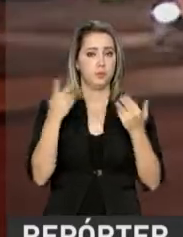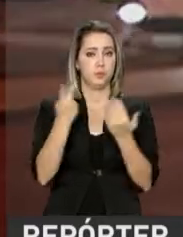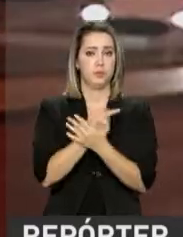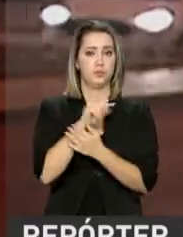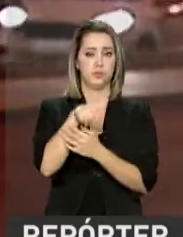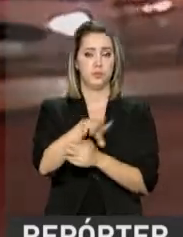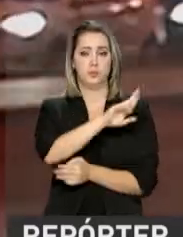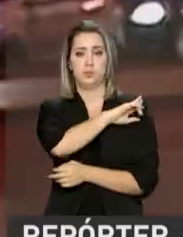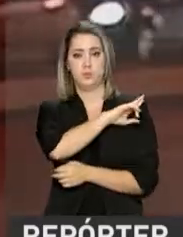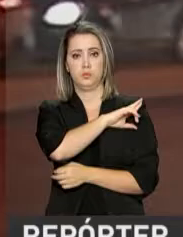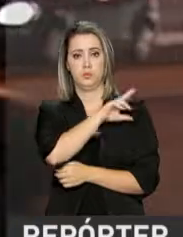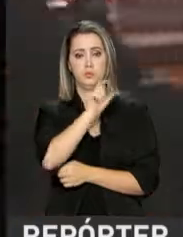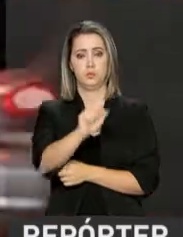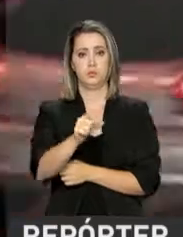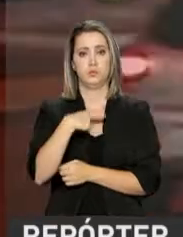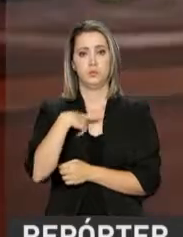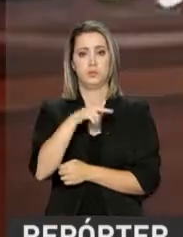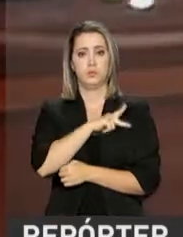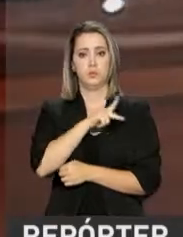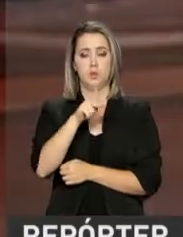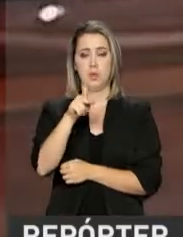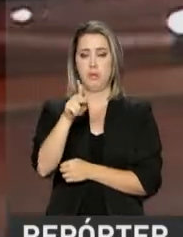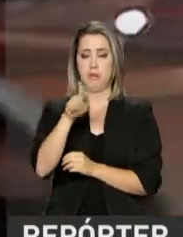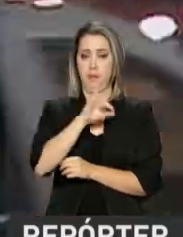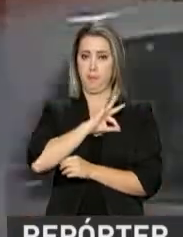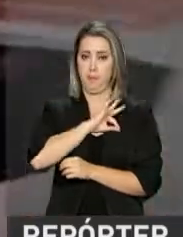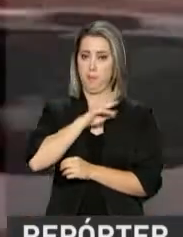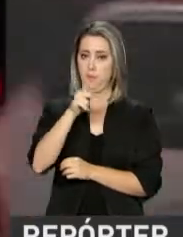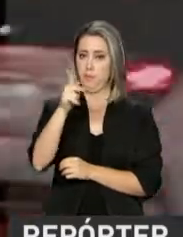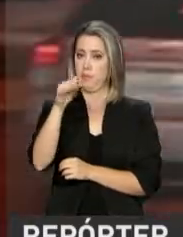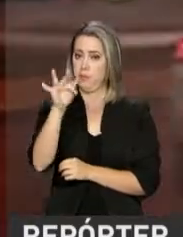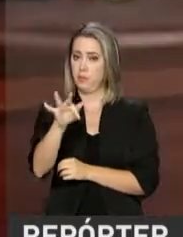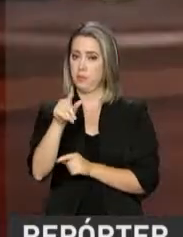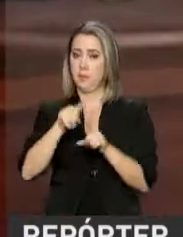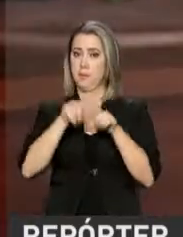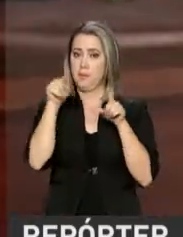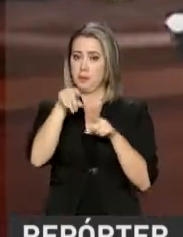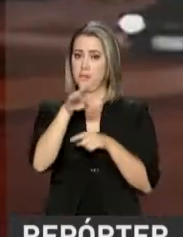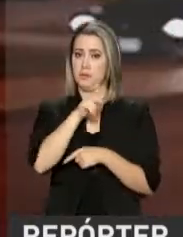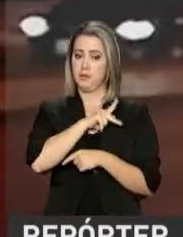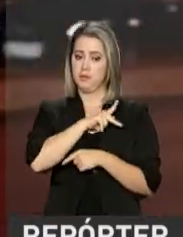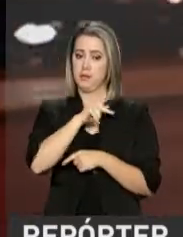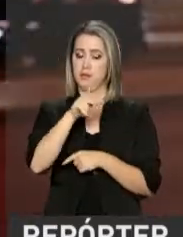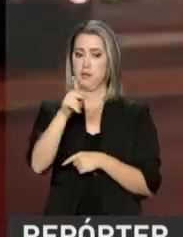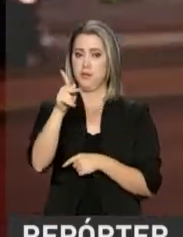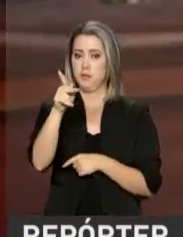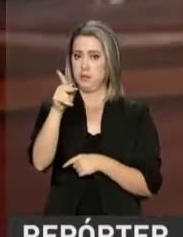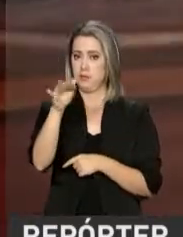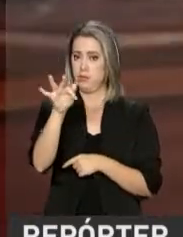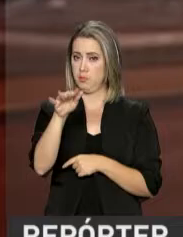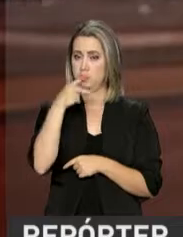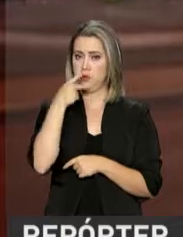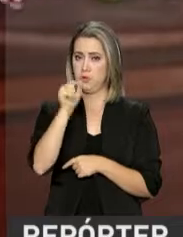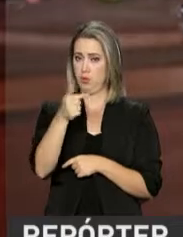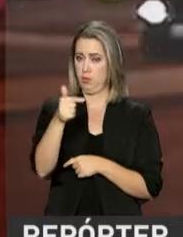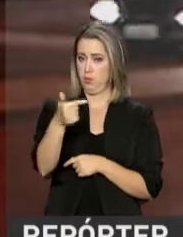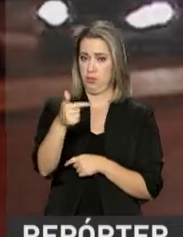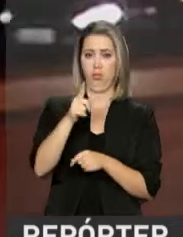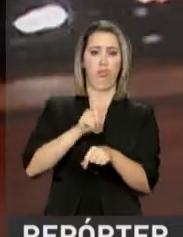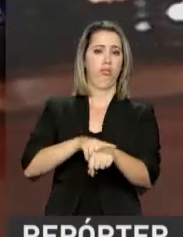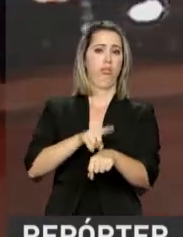sob responsabilidade da Polícia Federal. Mas como a Polícia Federal disse que não havia um prazo para